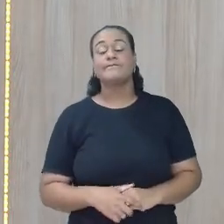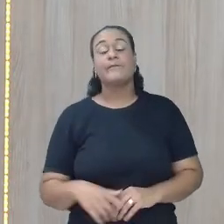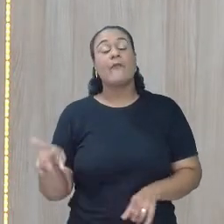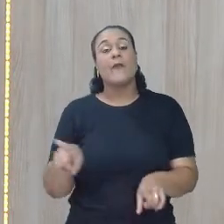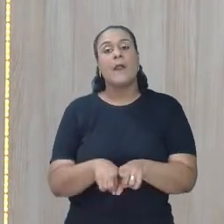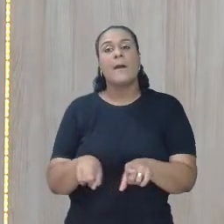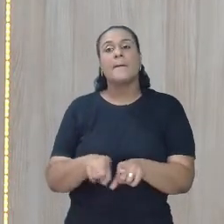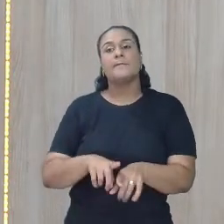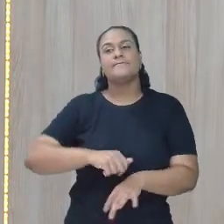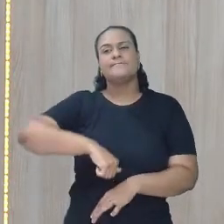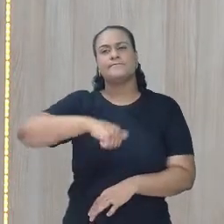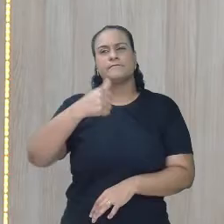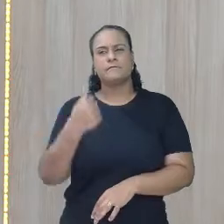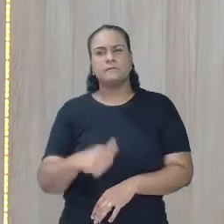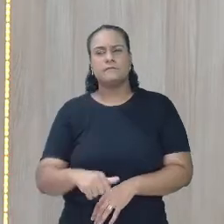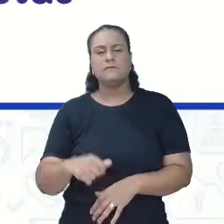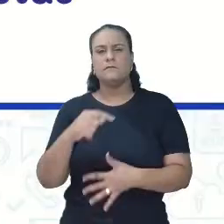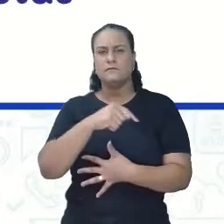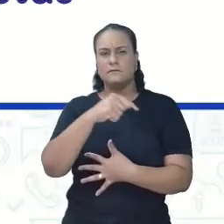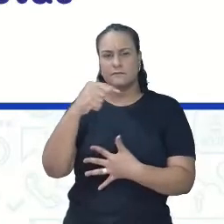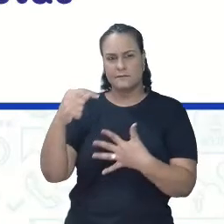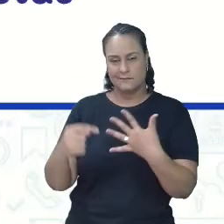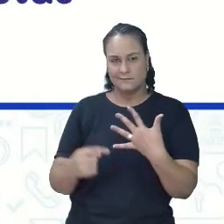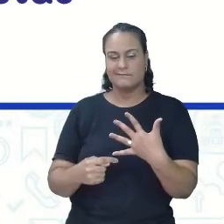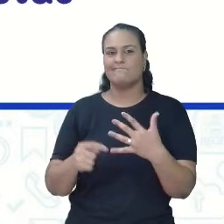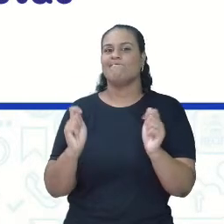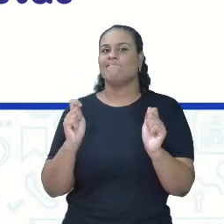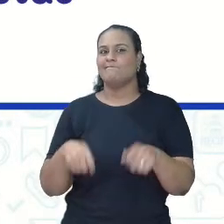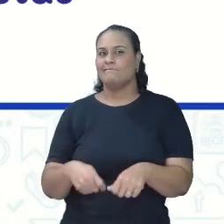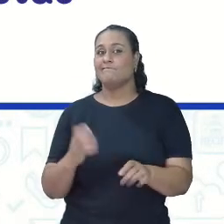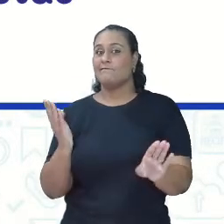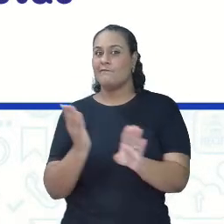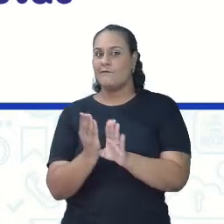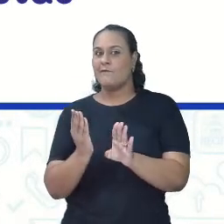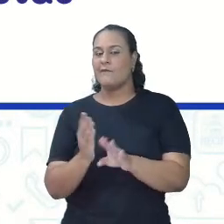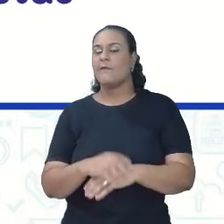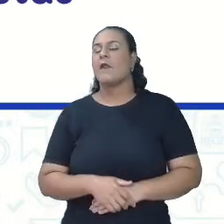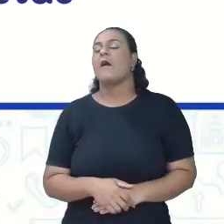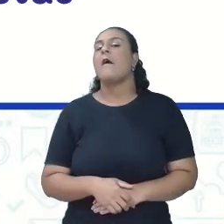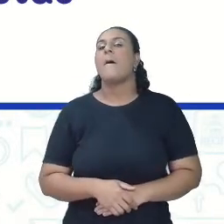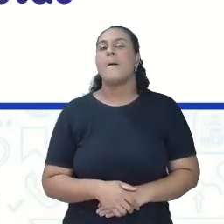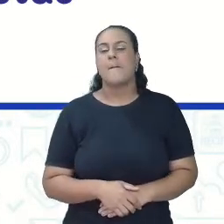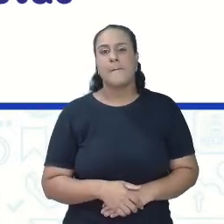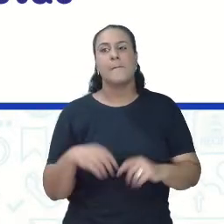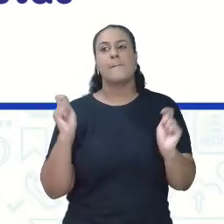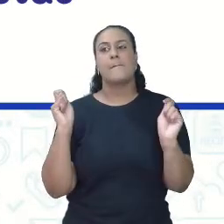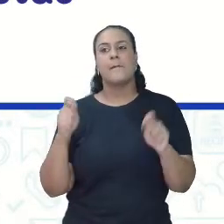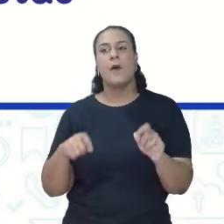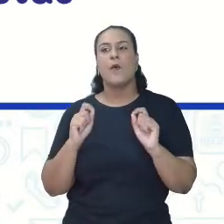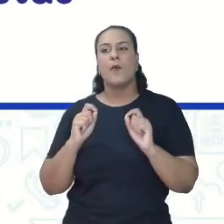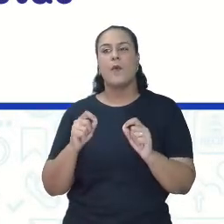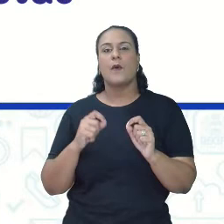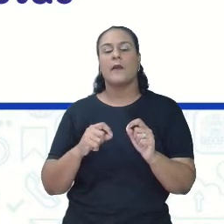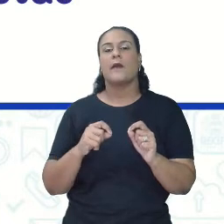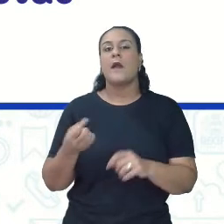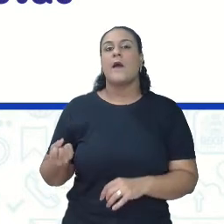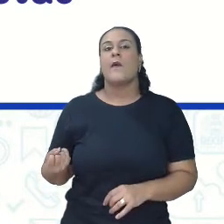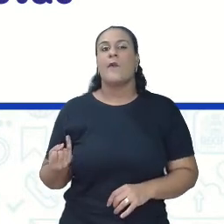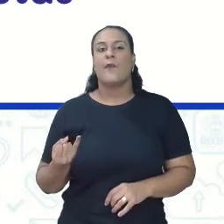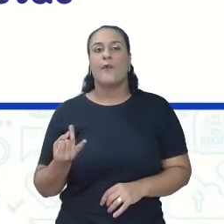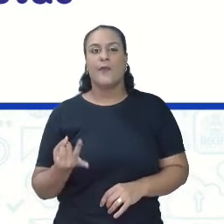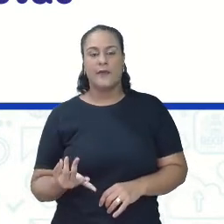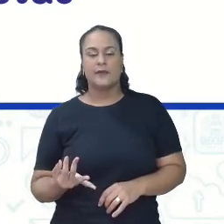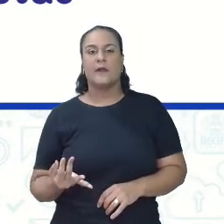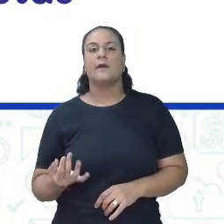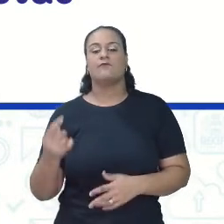também analisou os elementos que a gente pode identificar nessa forma. A gente consegue verificar a quantidade desses